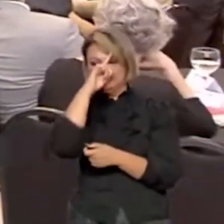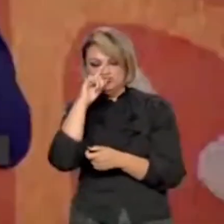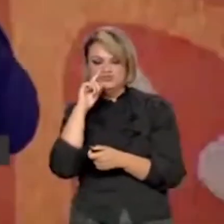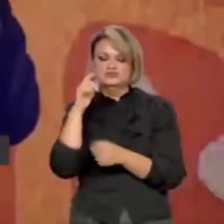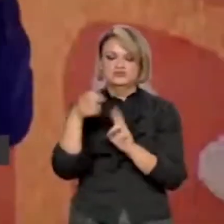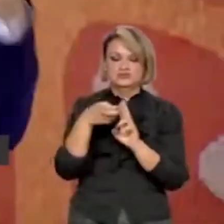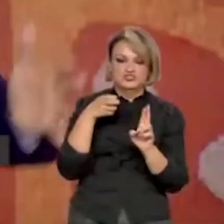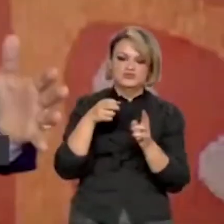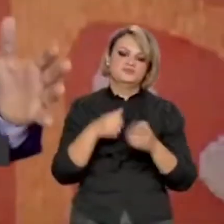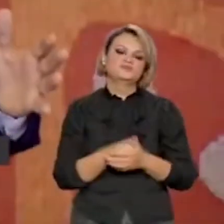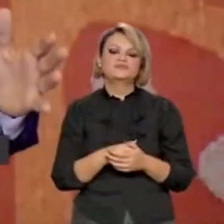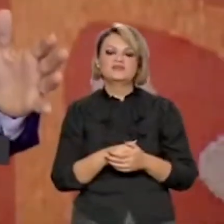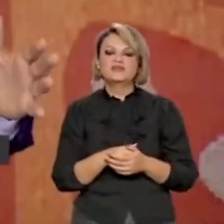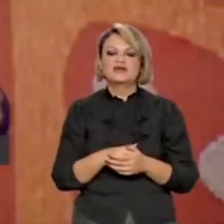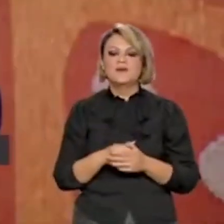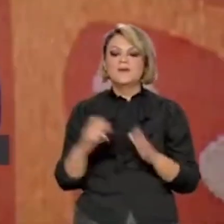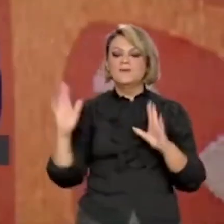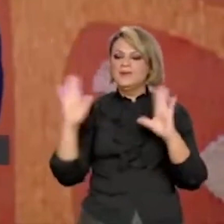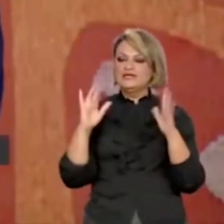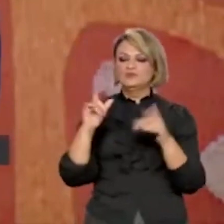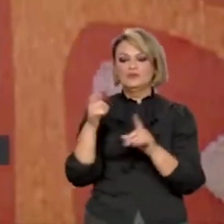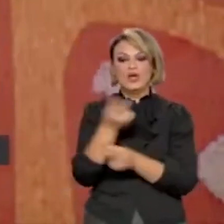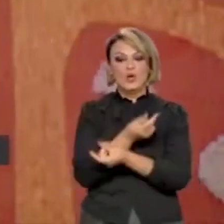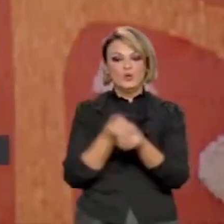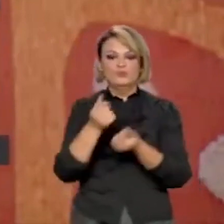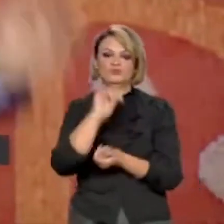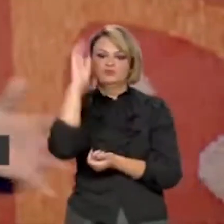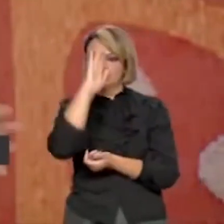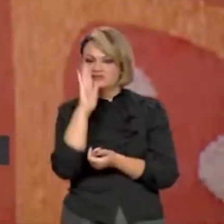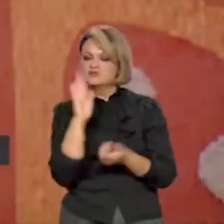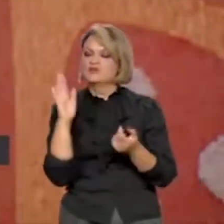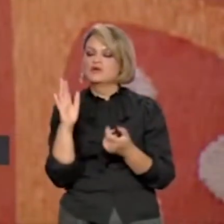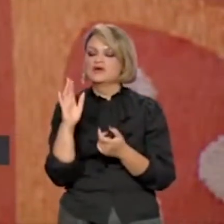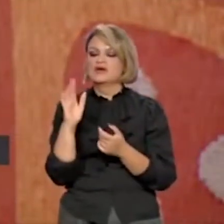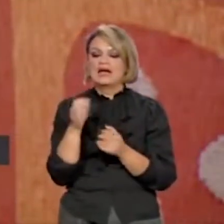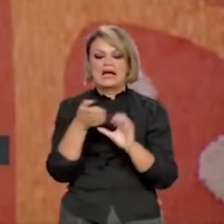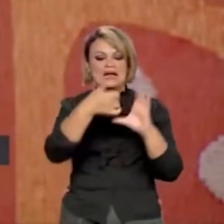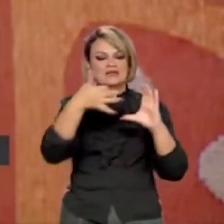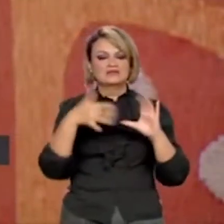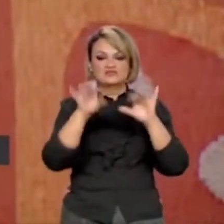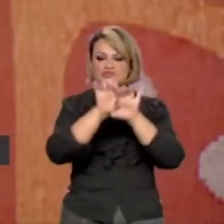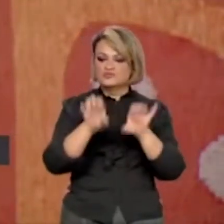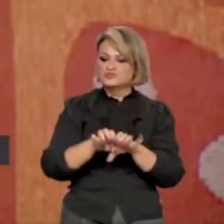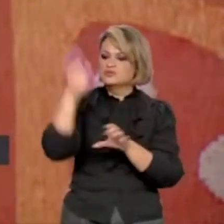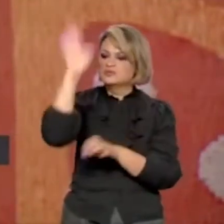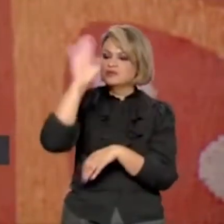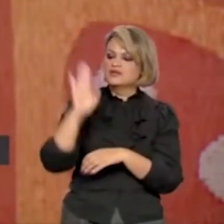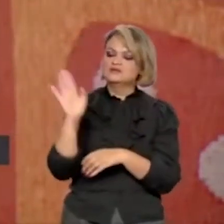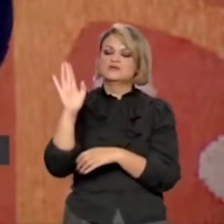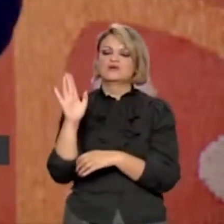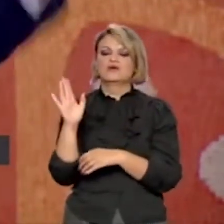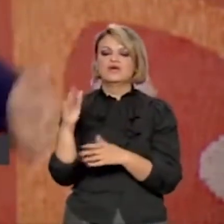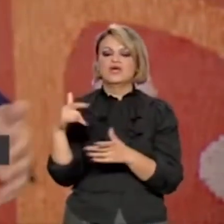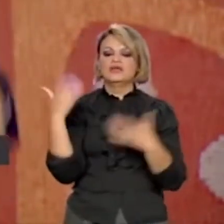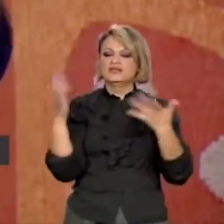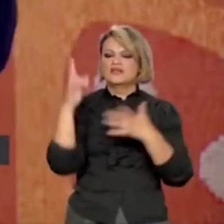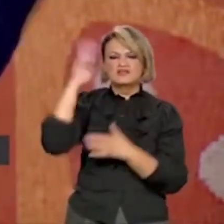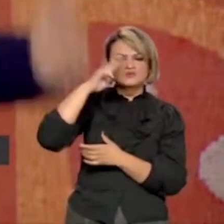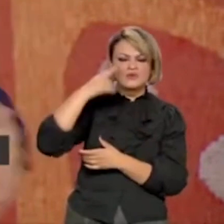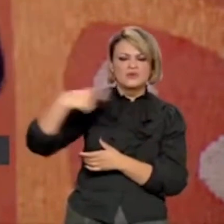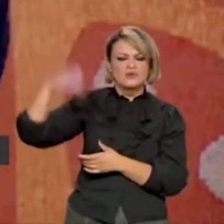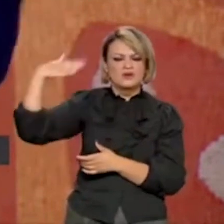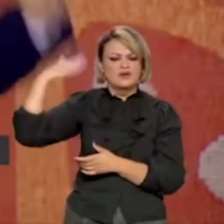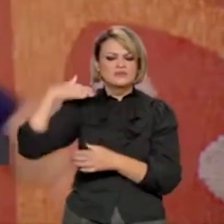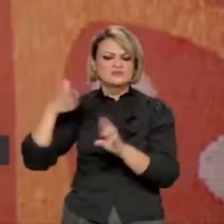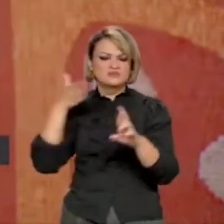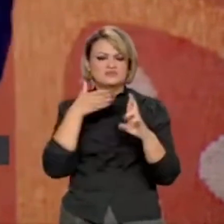até pela situação econômica do país pela caracterização da estrutura econômica do país e mesmo pela história da